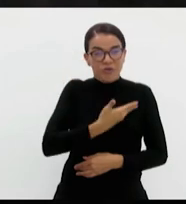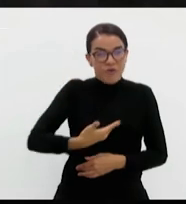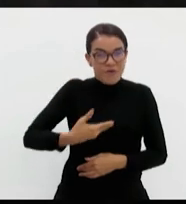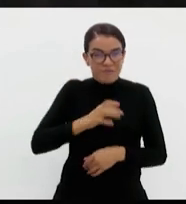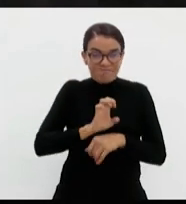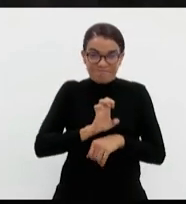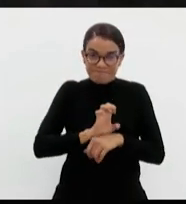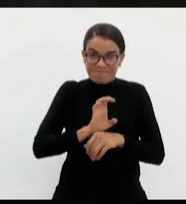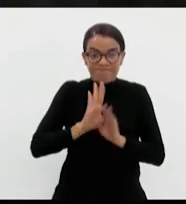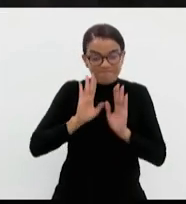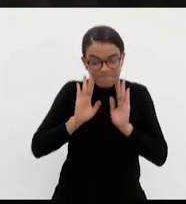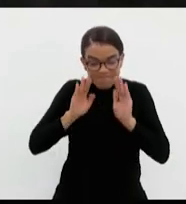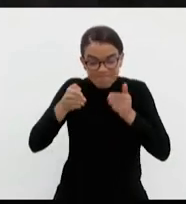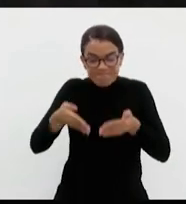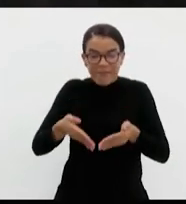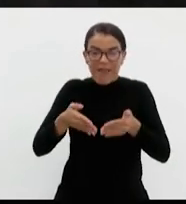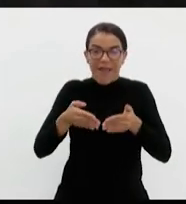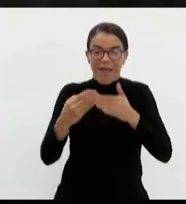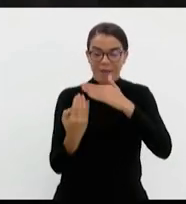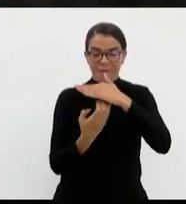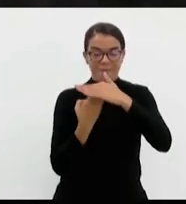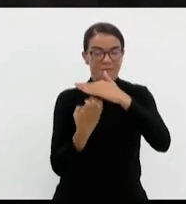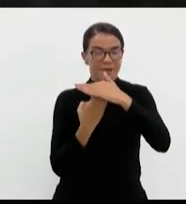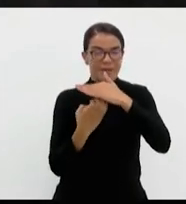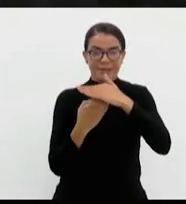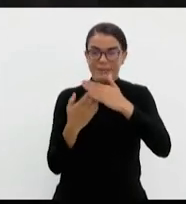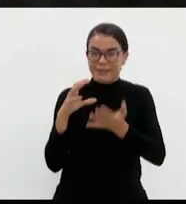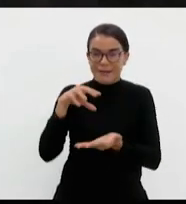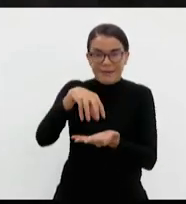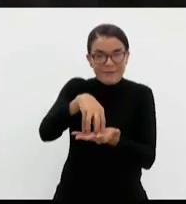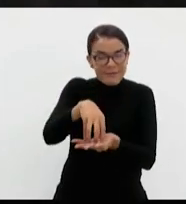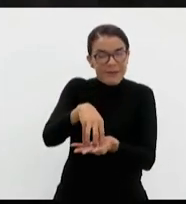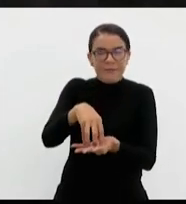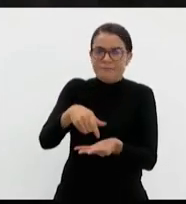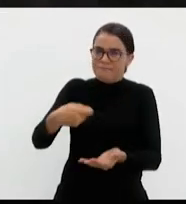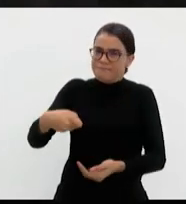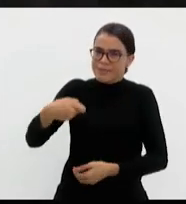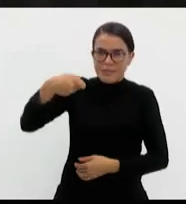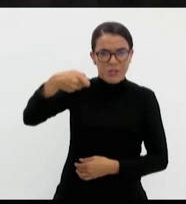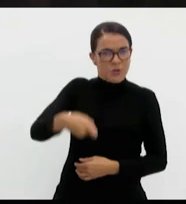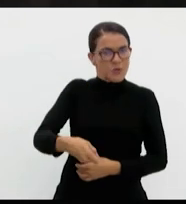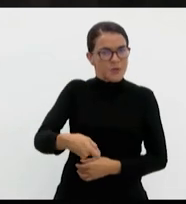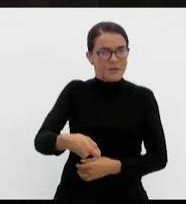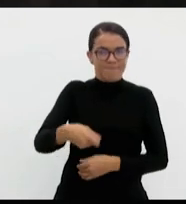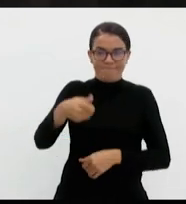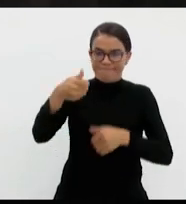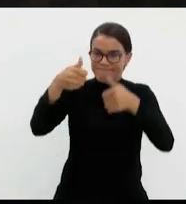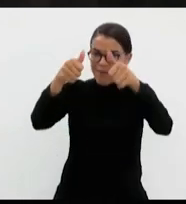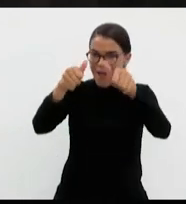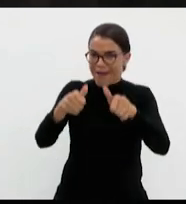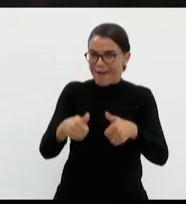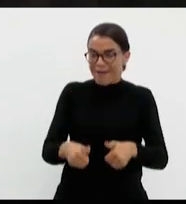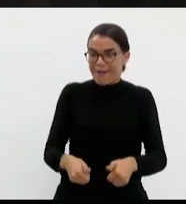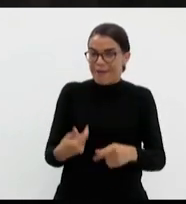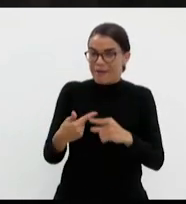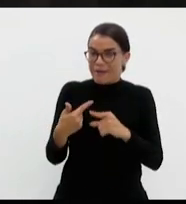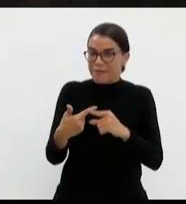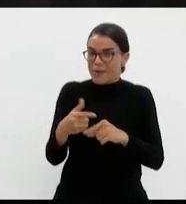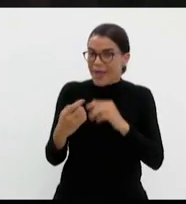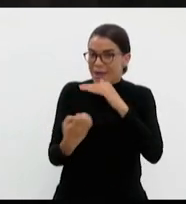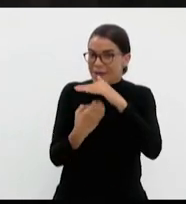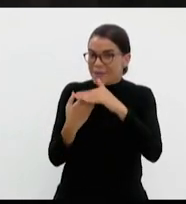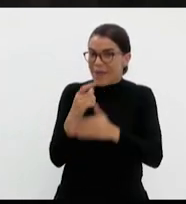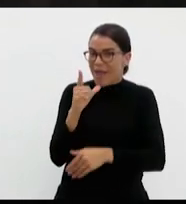aí especificamente a agência, deve ser muito dura nessa análise. Porque está tentando, ó, Águas do